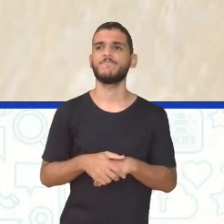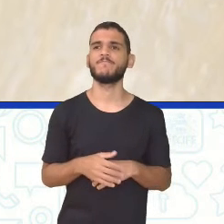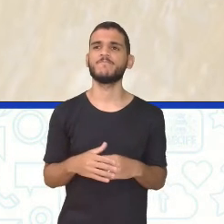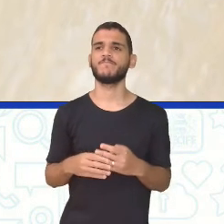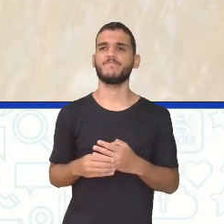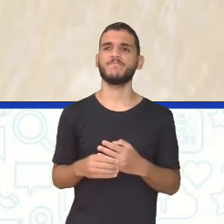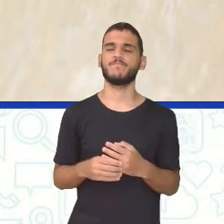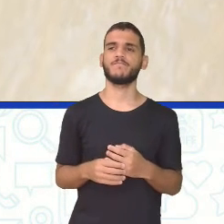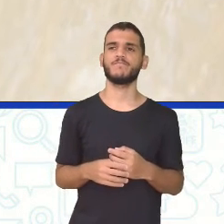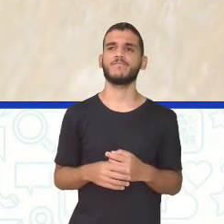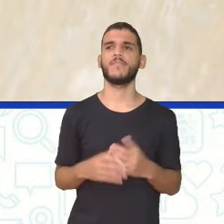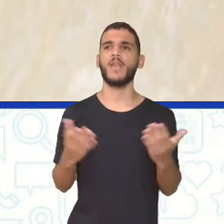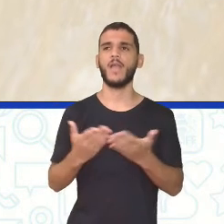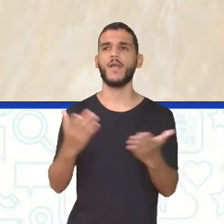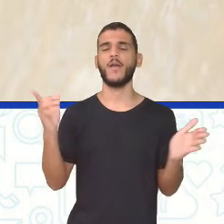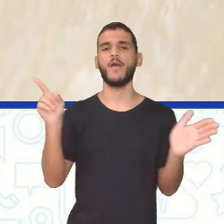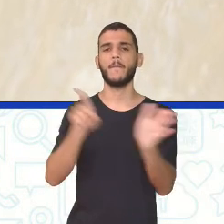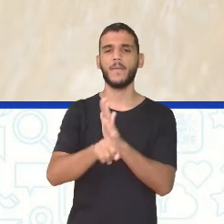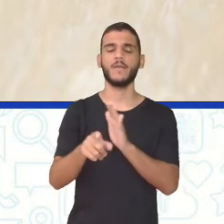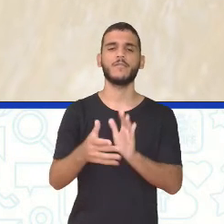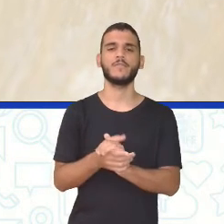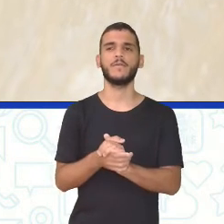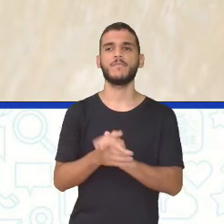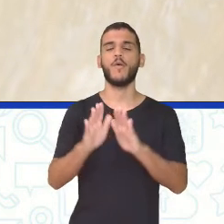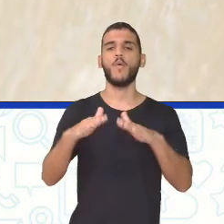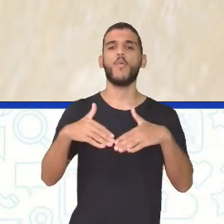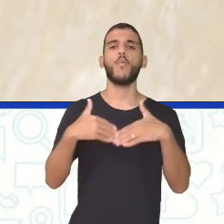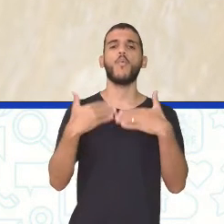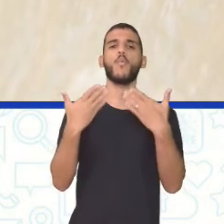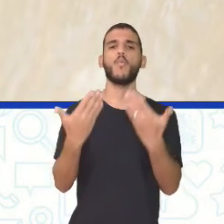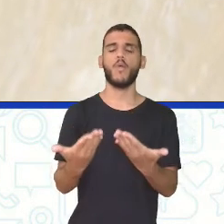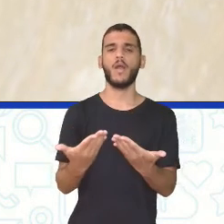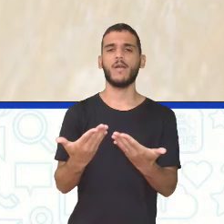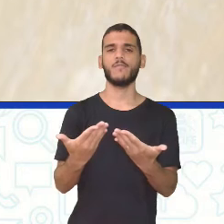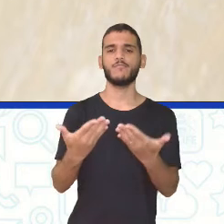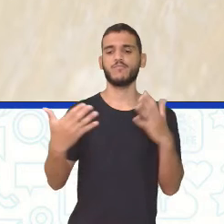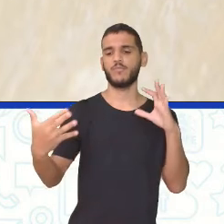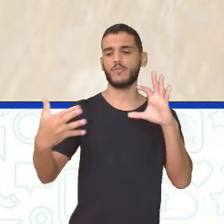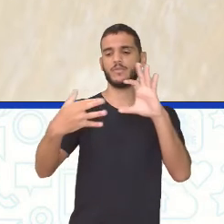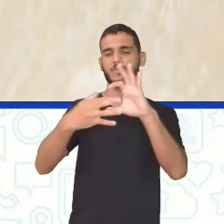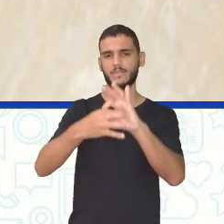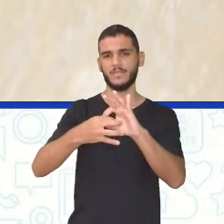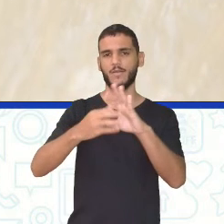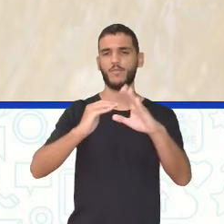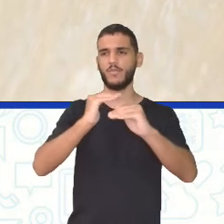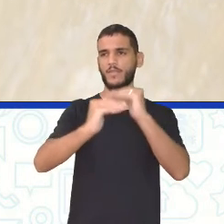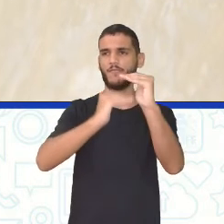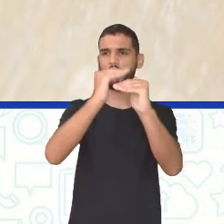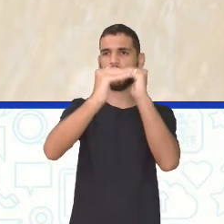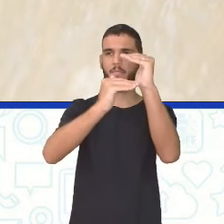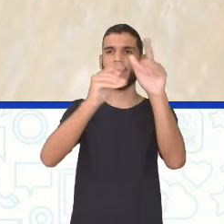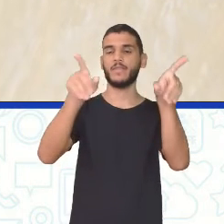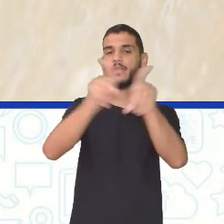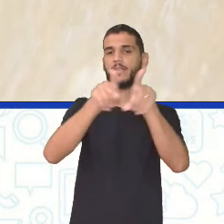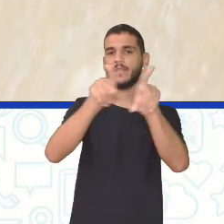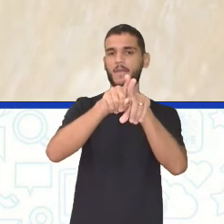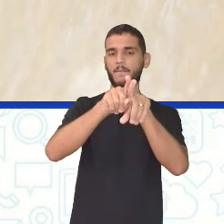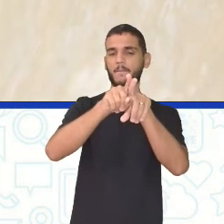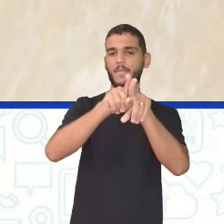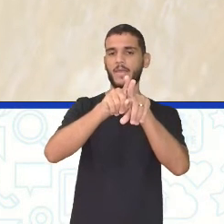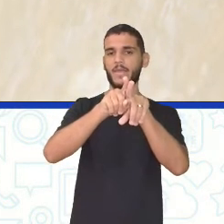agora, professor Gilson, com a pergunta, né? Olha aí, ó. Qual é a relação entre o desenvolvimento e a